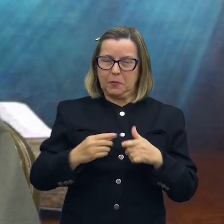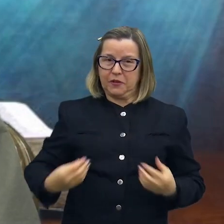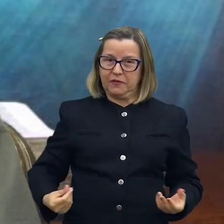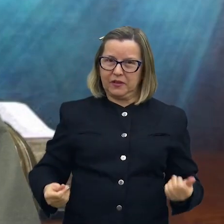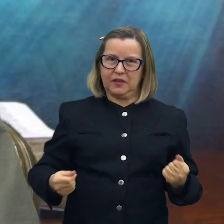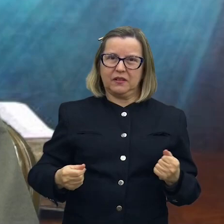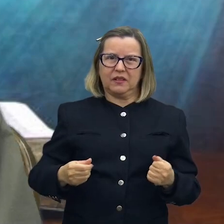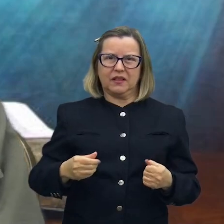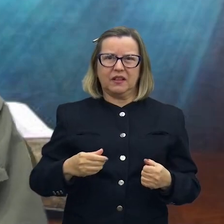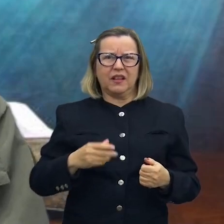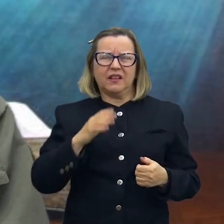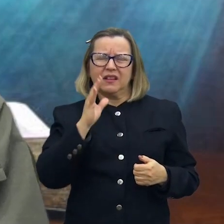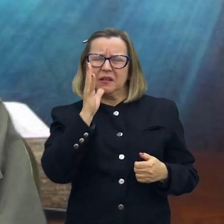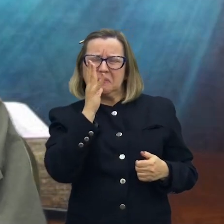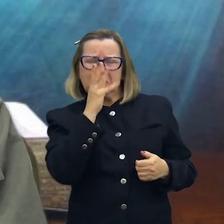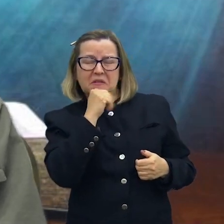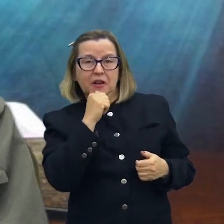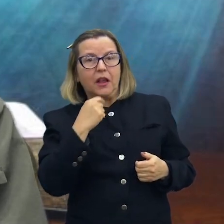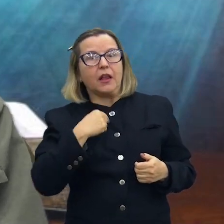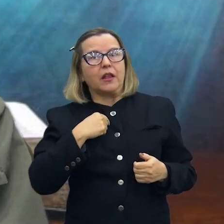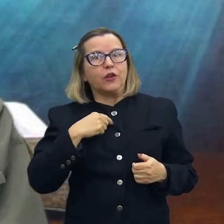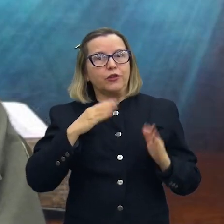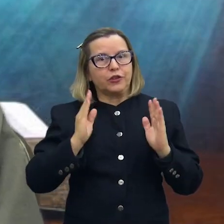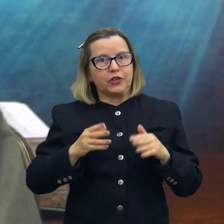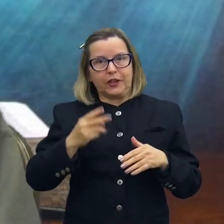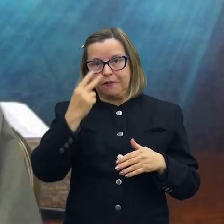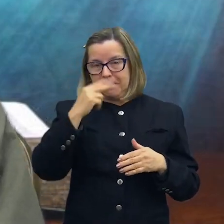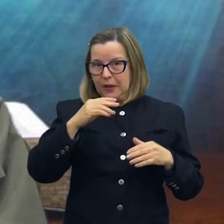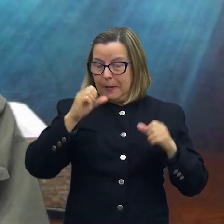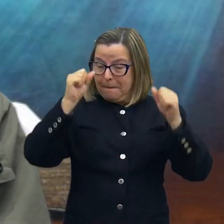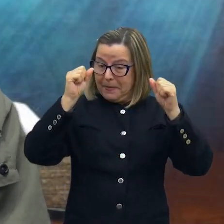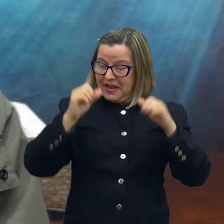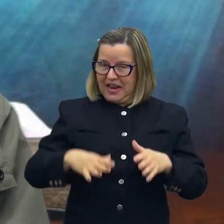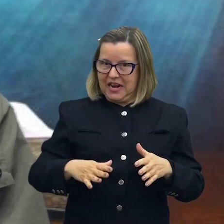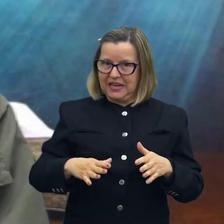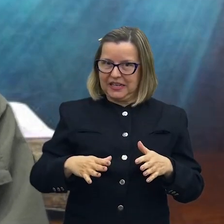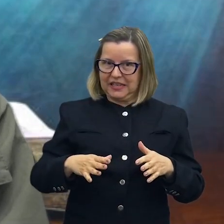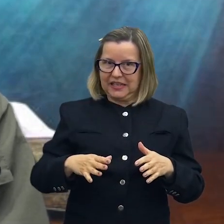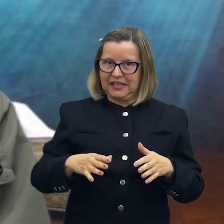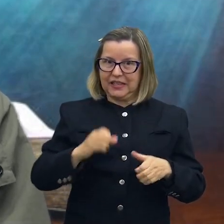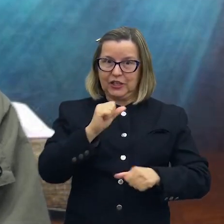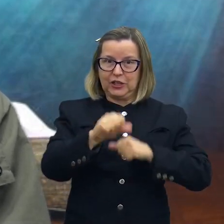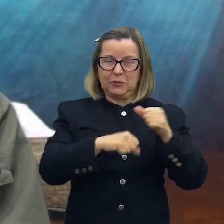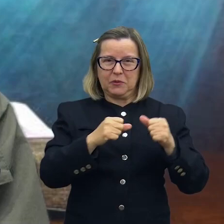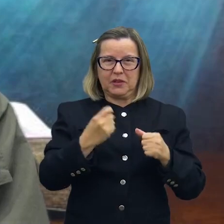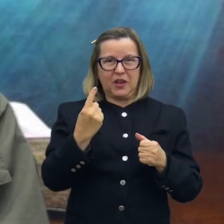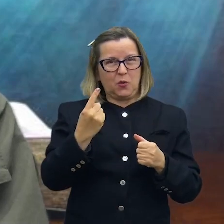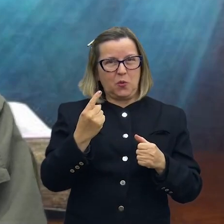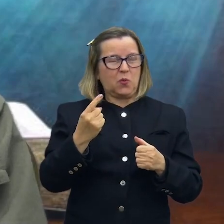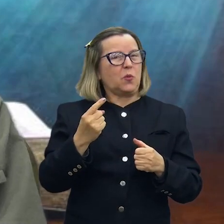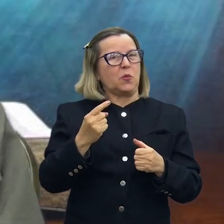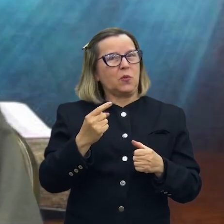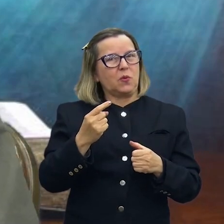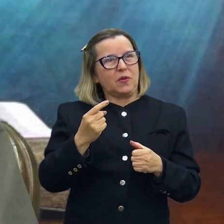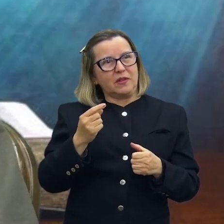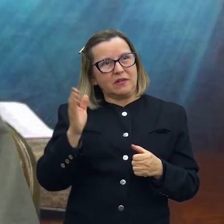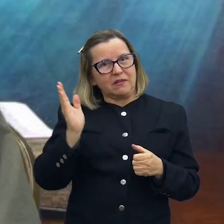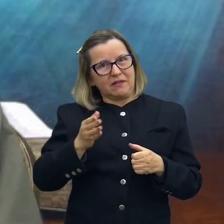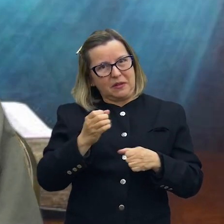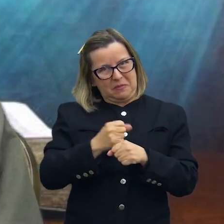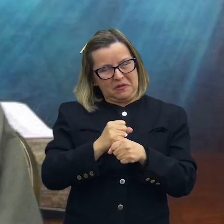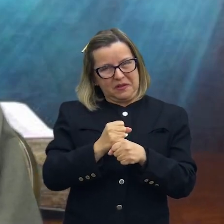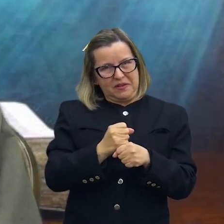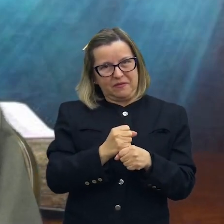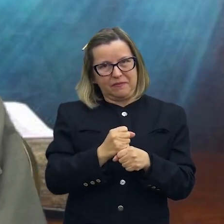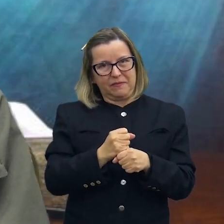pode demorar, eu já vi milagres acontecer 1 ano e meio, 2 anos assim, mas é raro. Às vezes demora 3, 4, 5, 8,